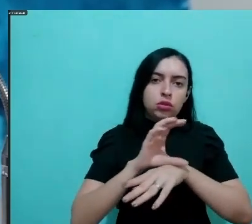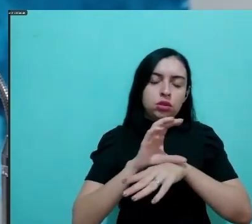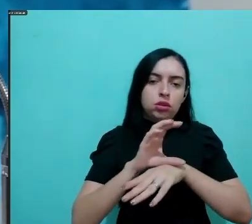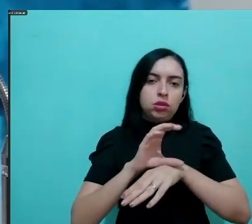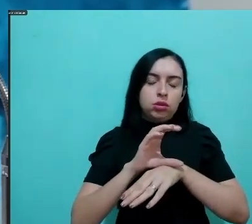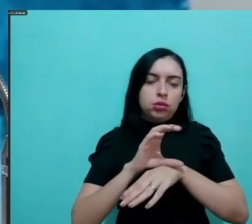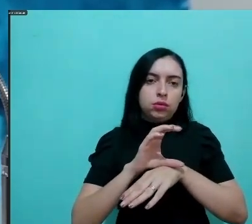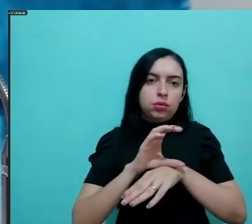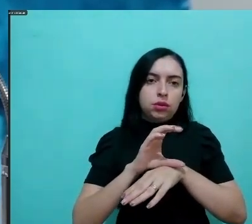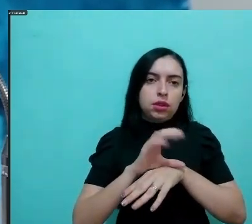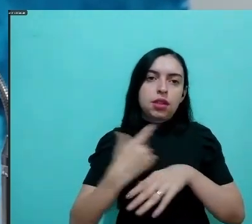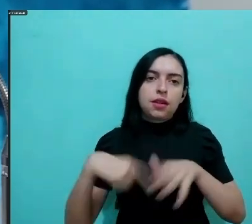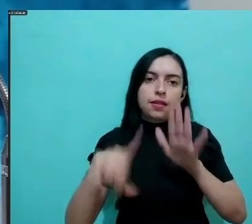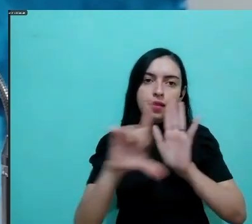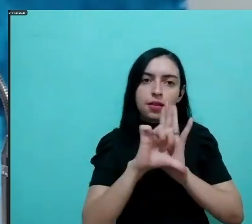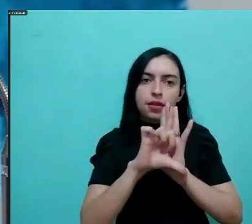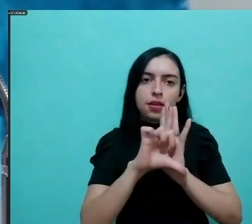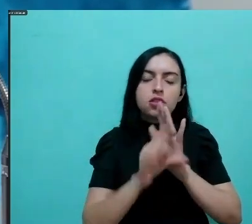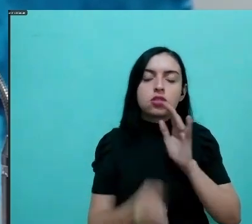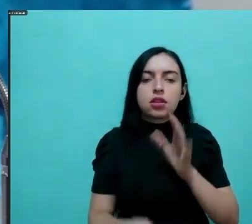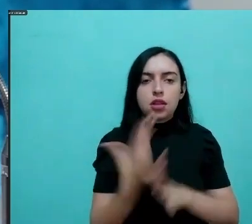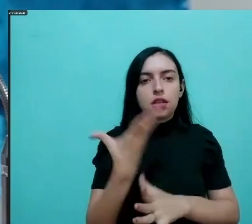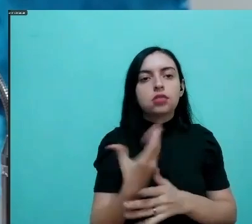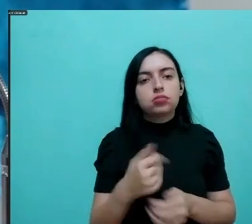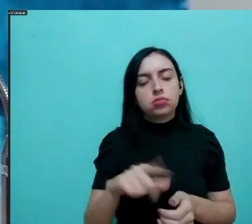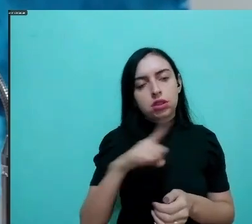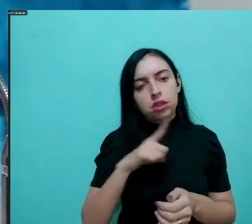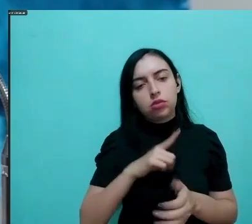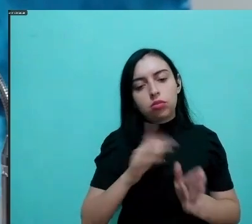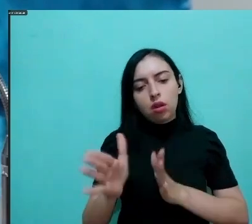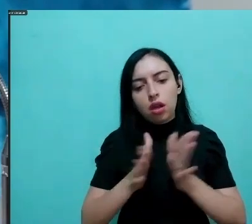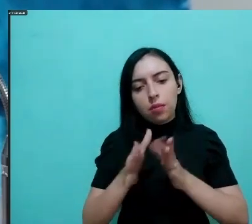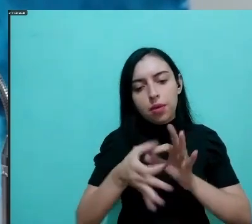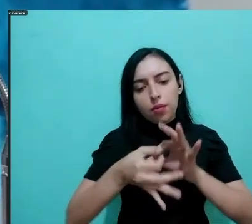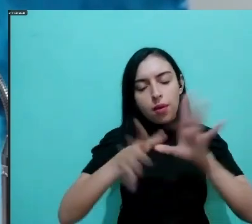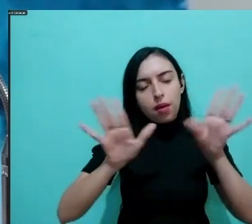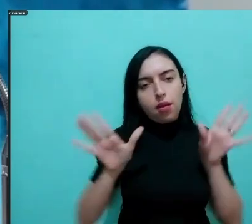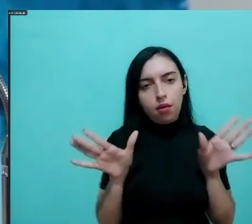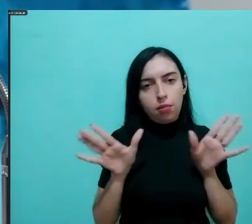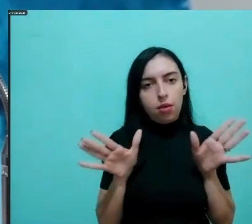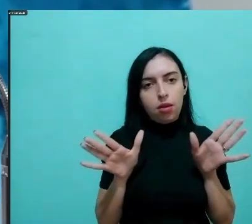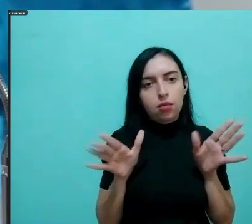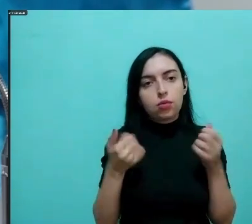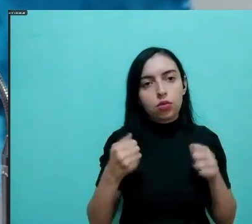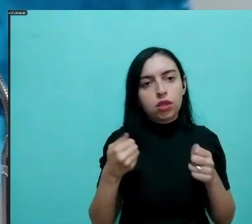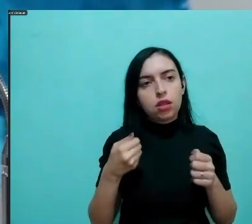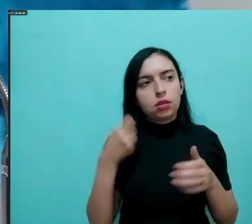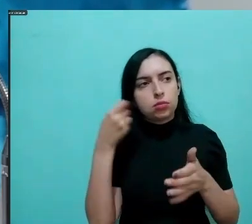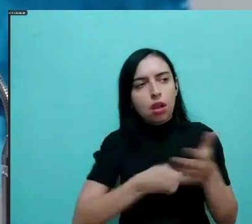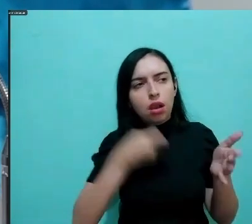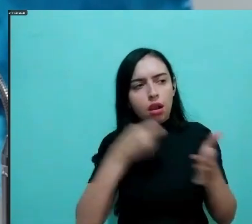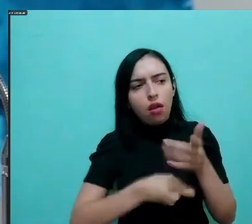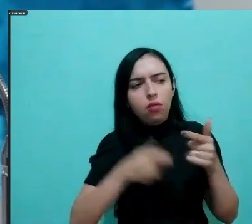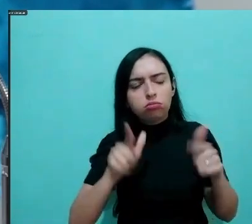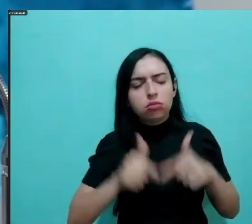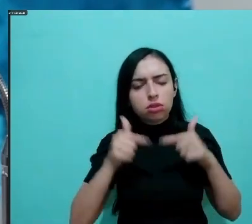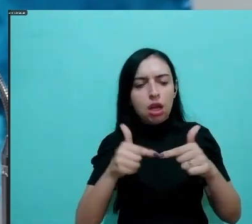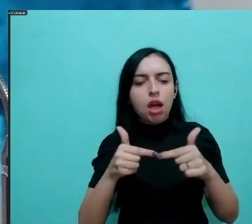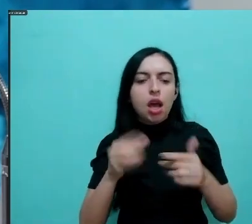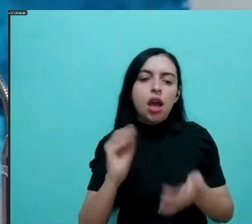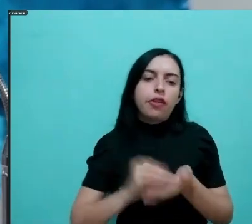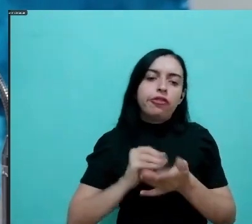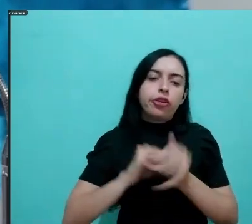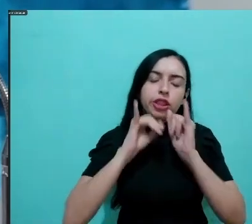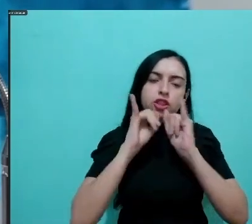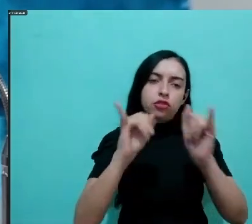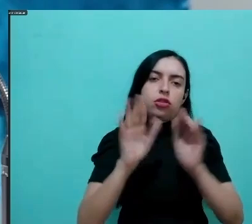da legislação que ele produz, nós teremos um caminho aberto para poder lutar contra a desinformação de uma